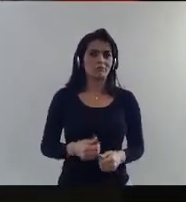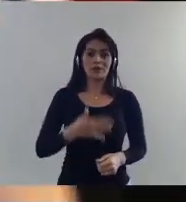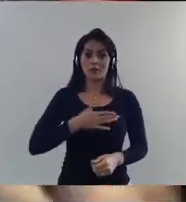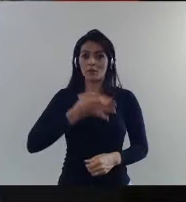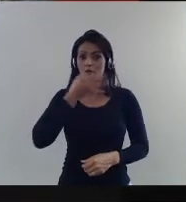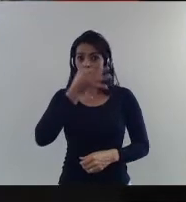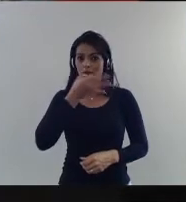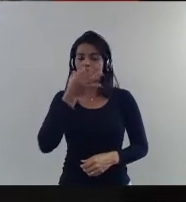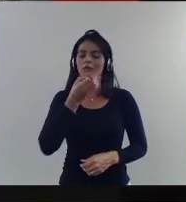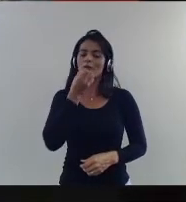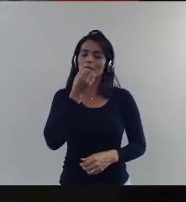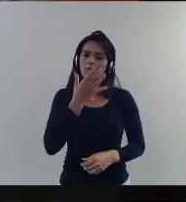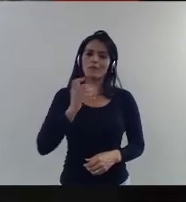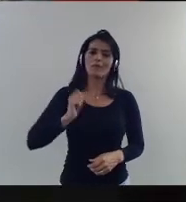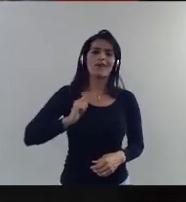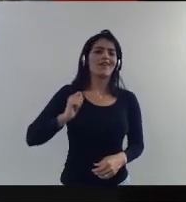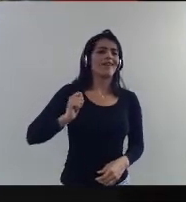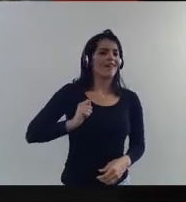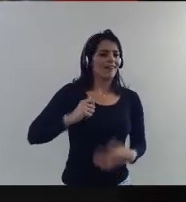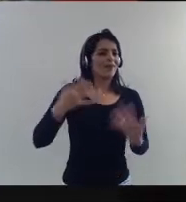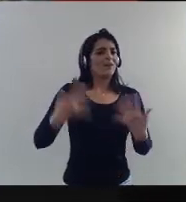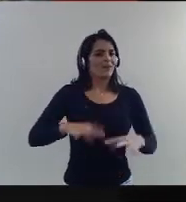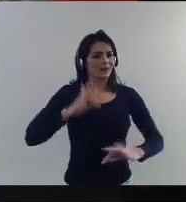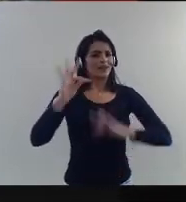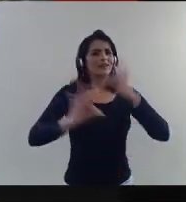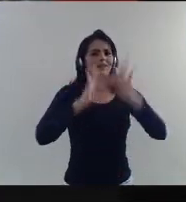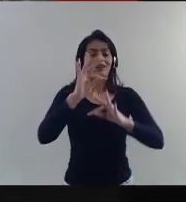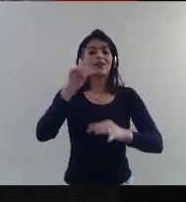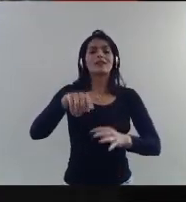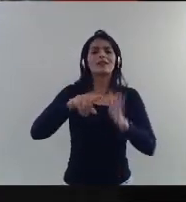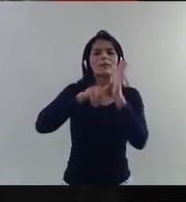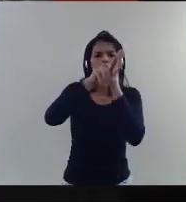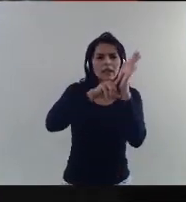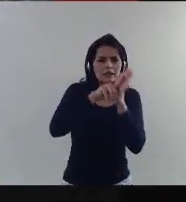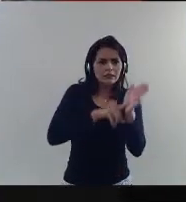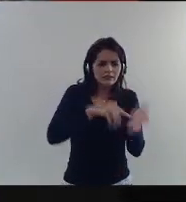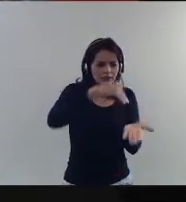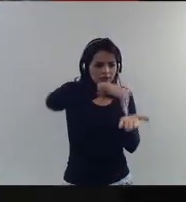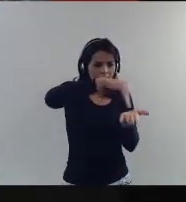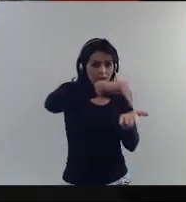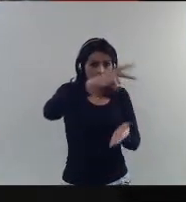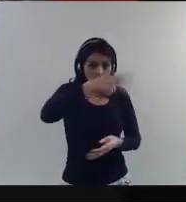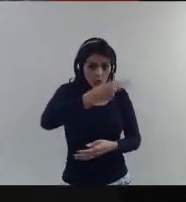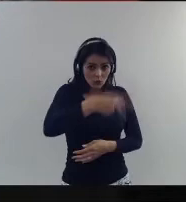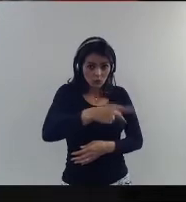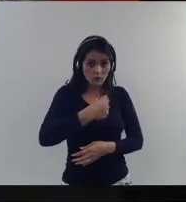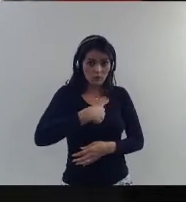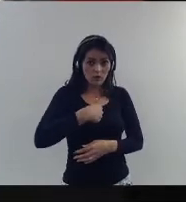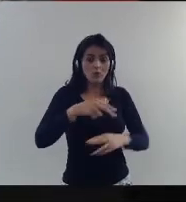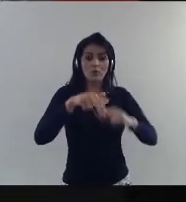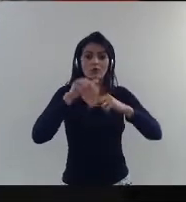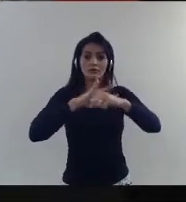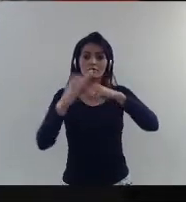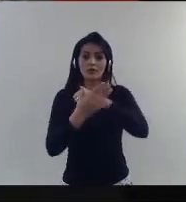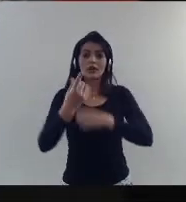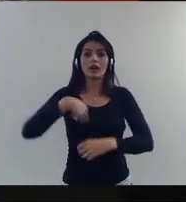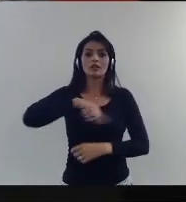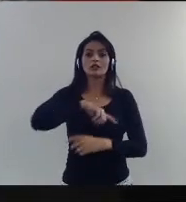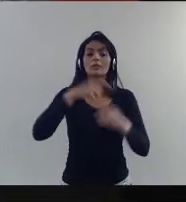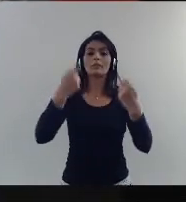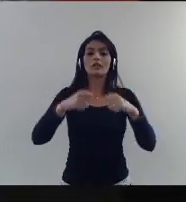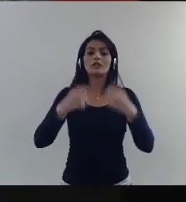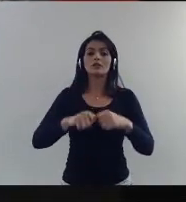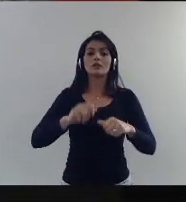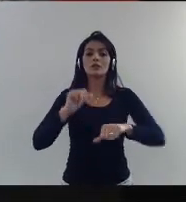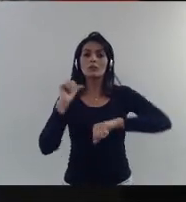opinião, felizmente, né, para ficar. Eu fiz uma pesquisa aqui no meu escritório, por conta da pandemia, a gente teve que virar a chave